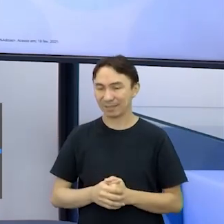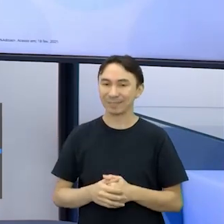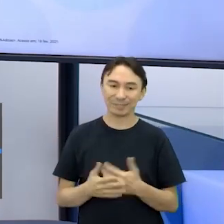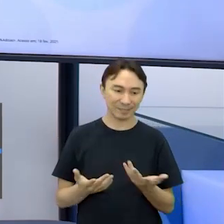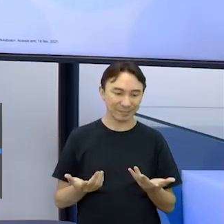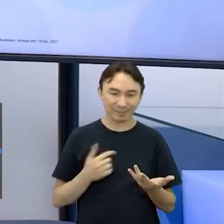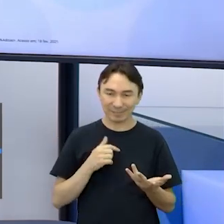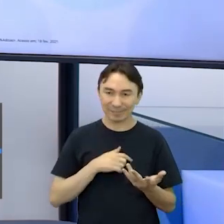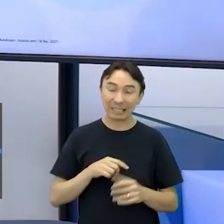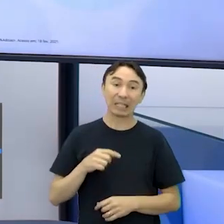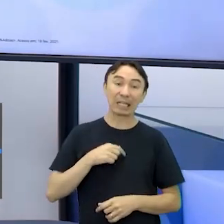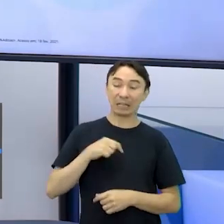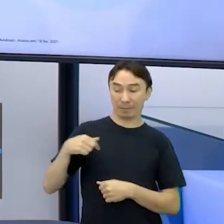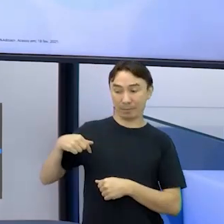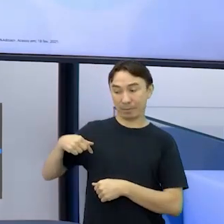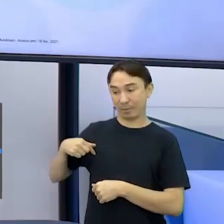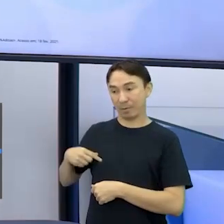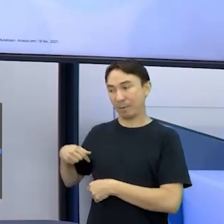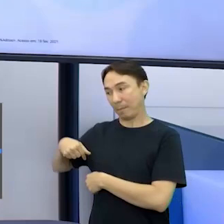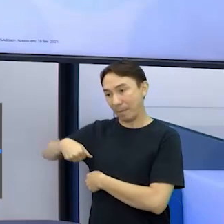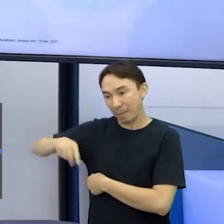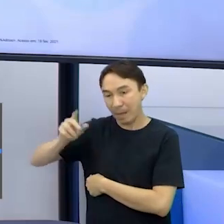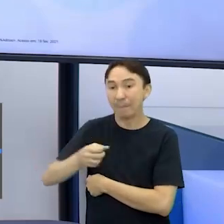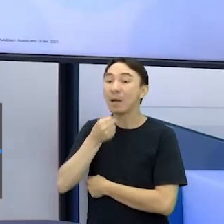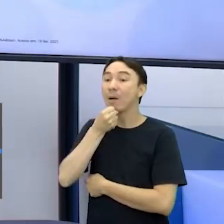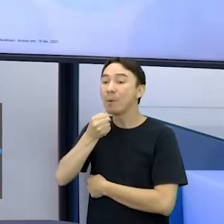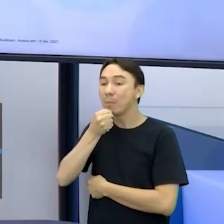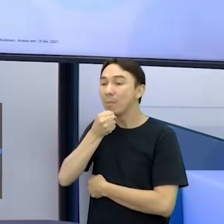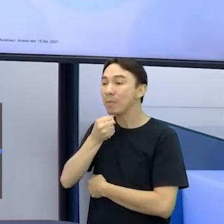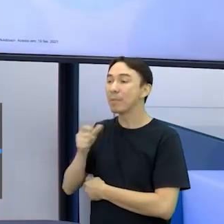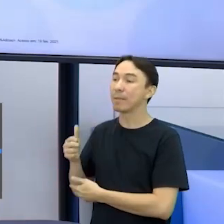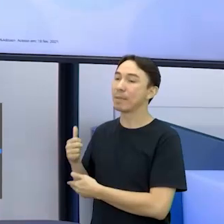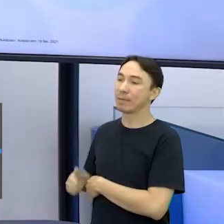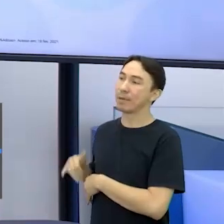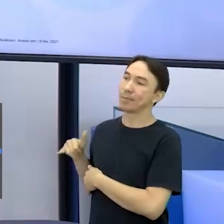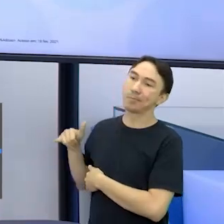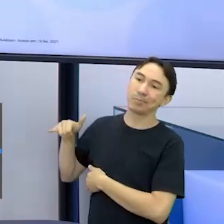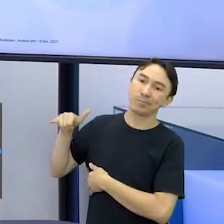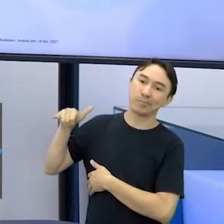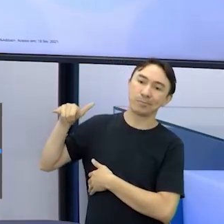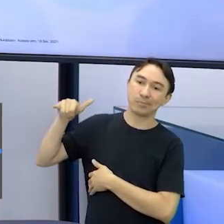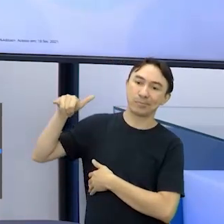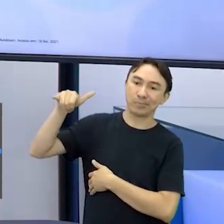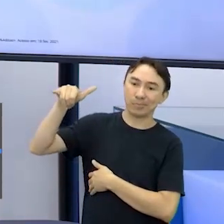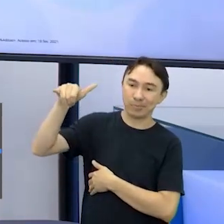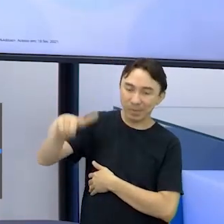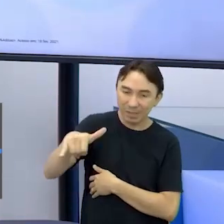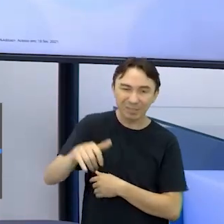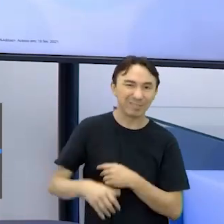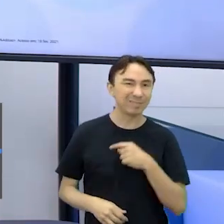um repórter para ir até Dallas, no Texas. Eu, como jornal, não tenho como fazer